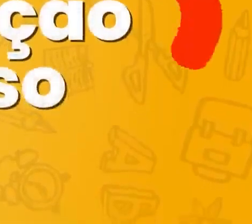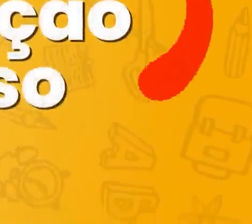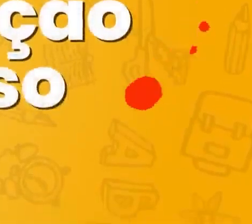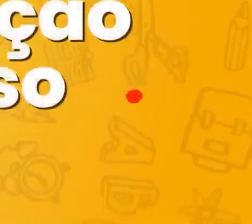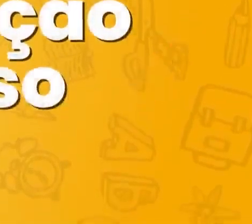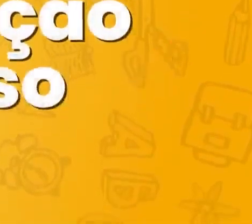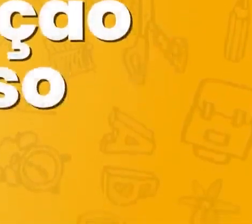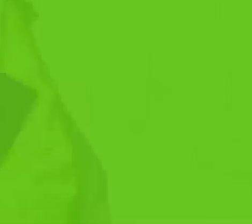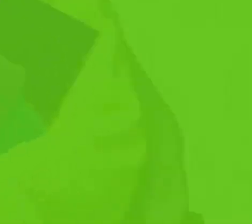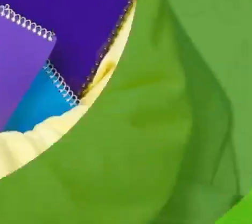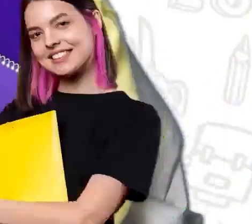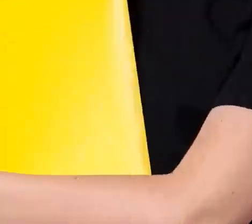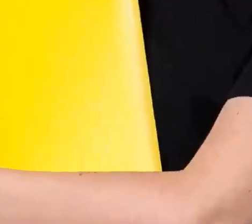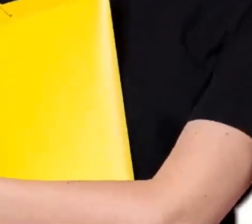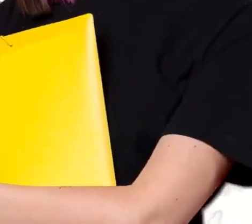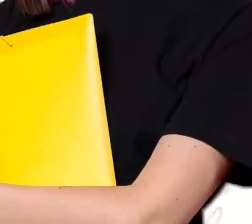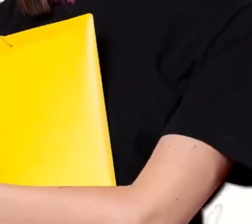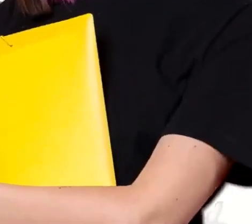Música